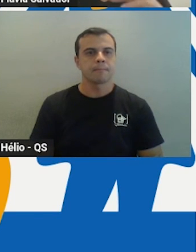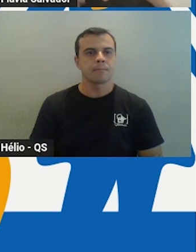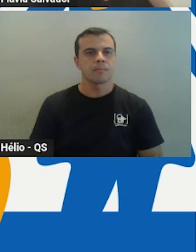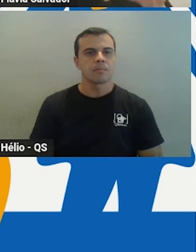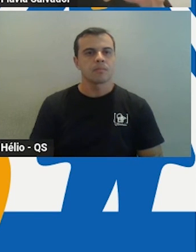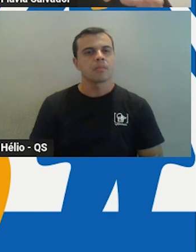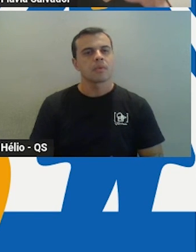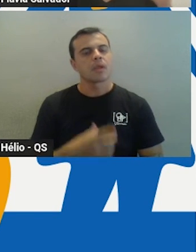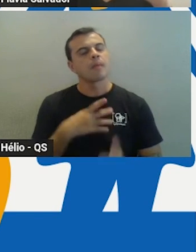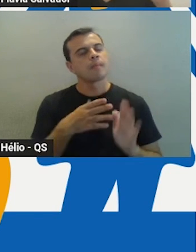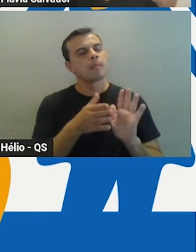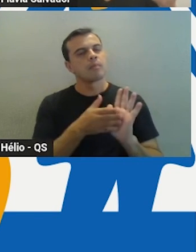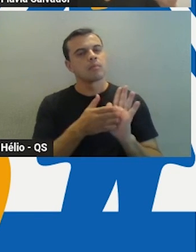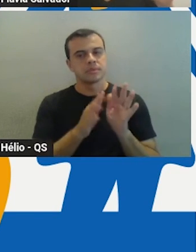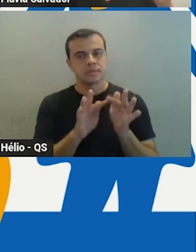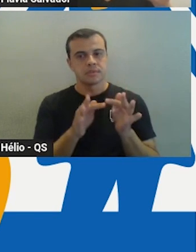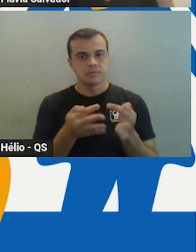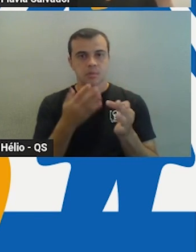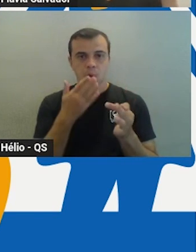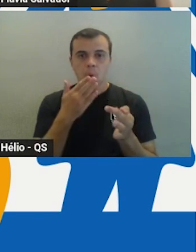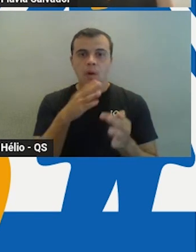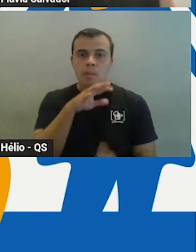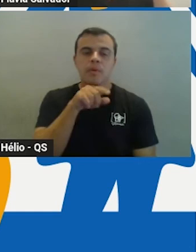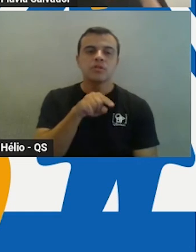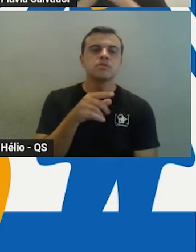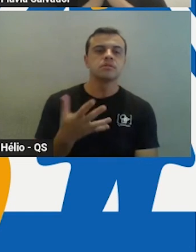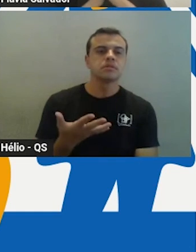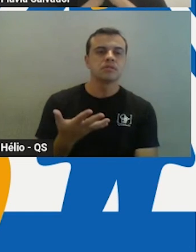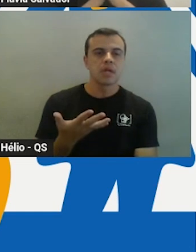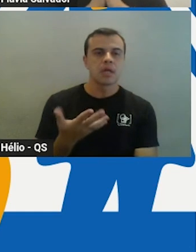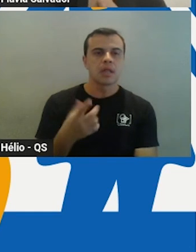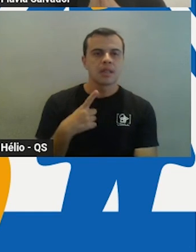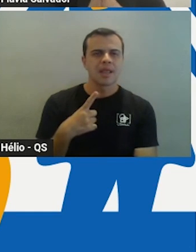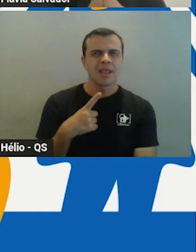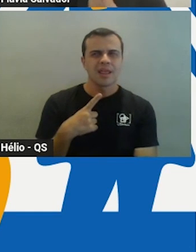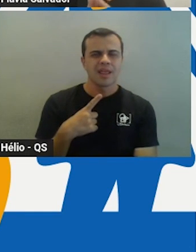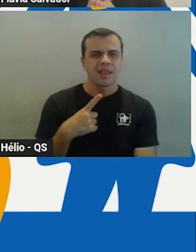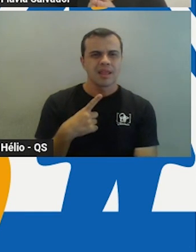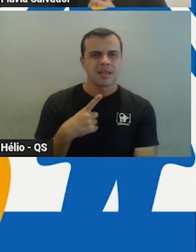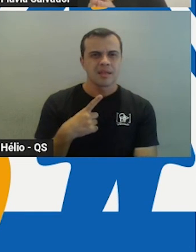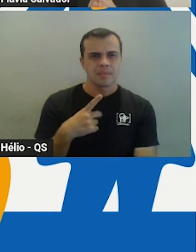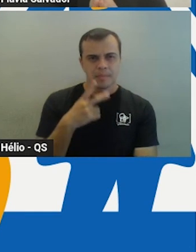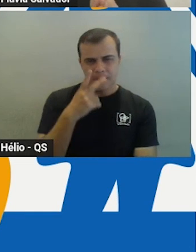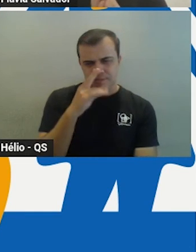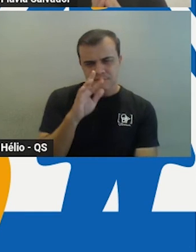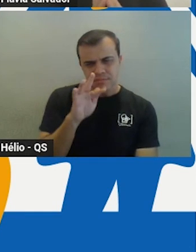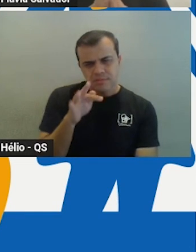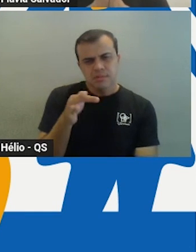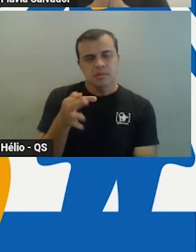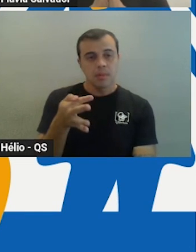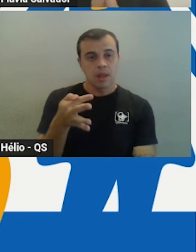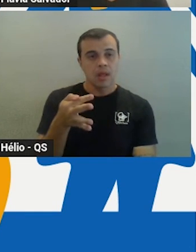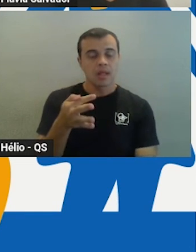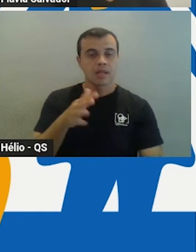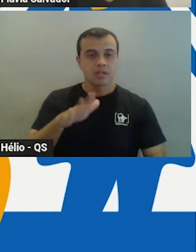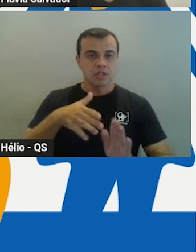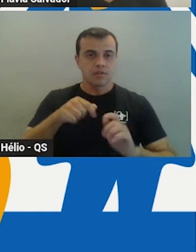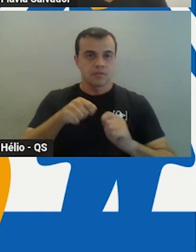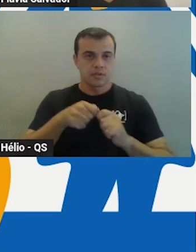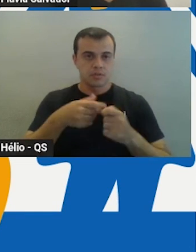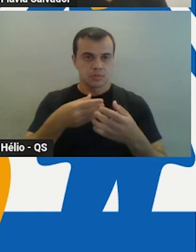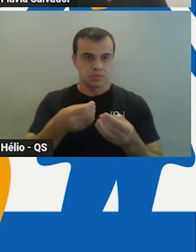são propostas simples. Que bicho é esse? Gente, que bicho é esse? É tão simples. E a gente já fez